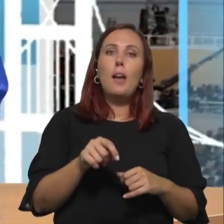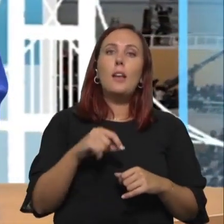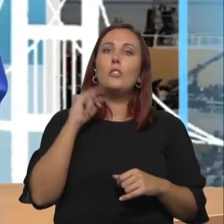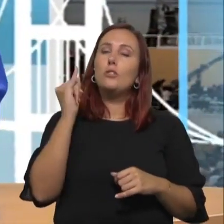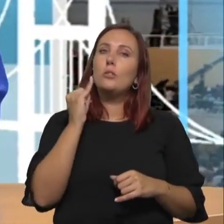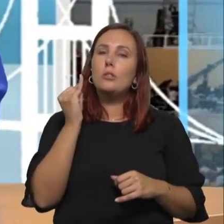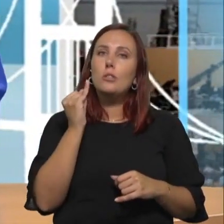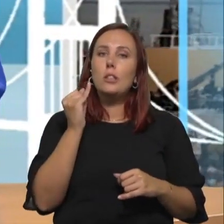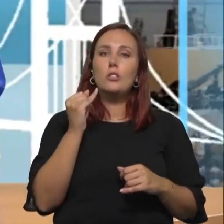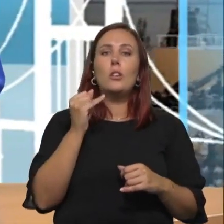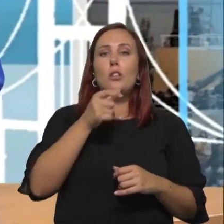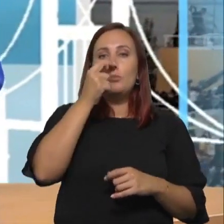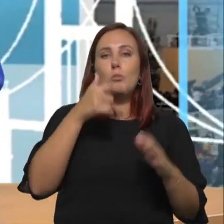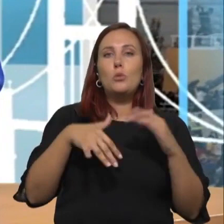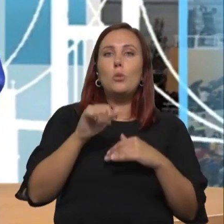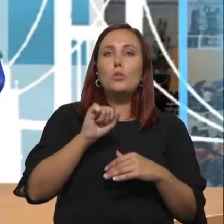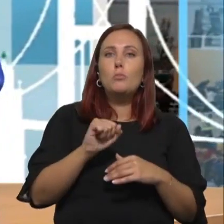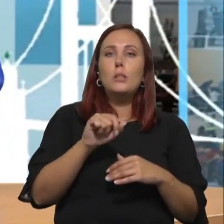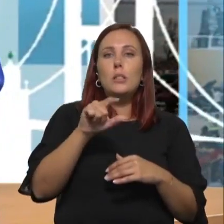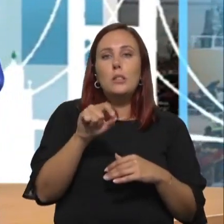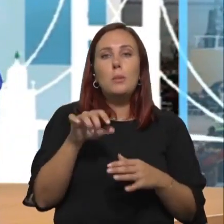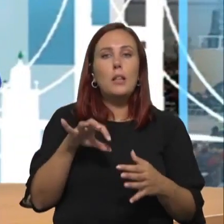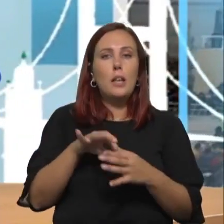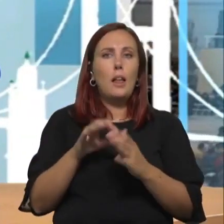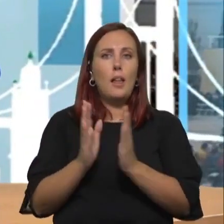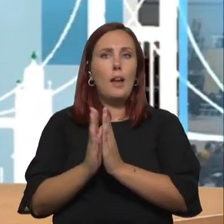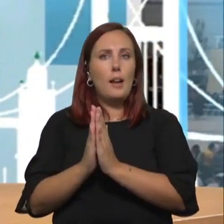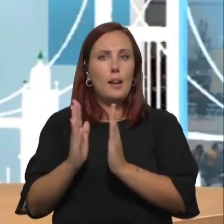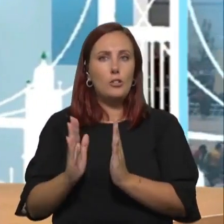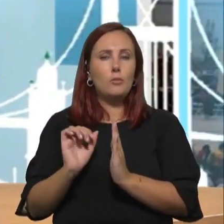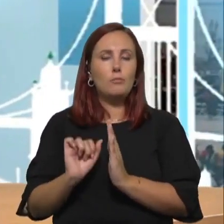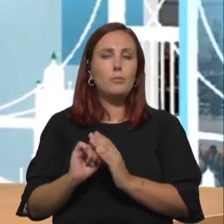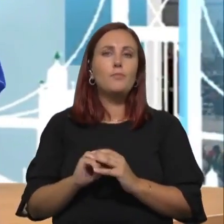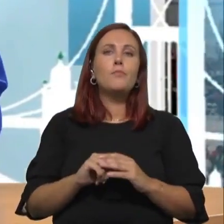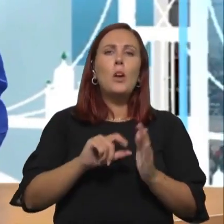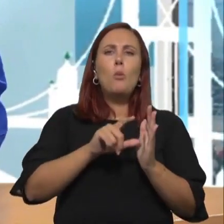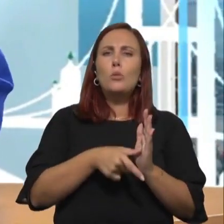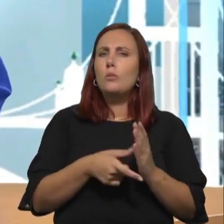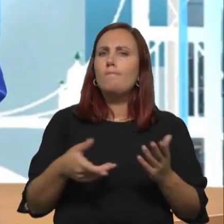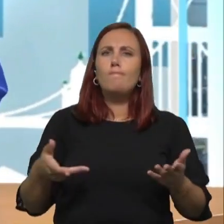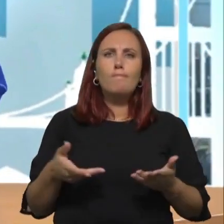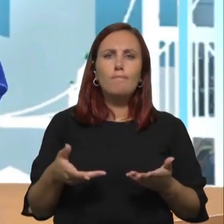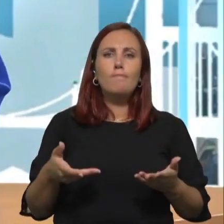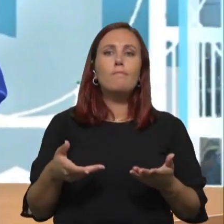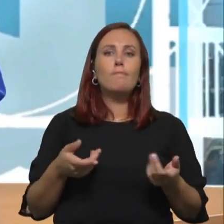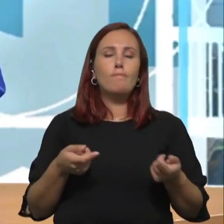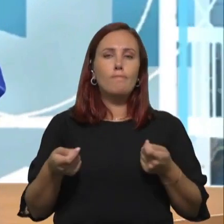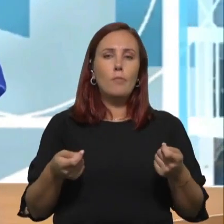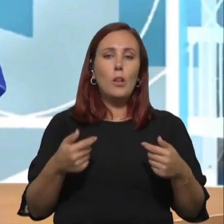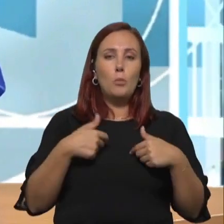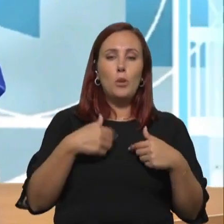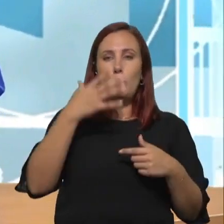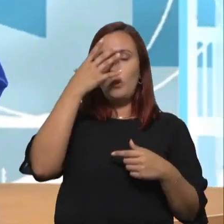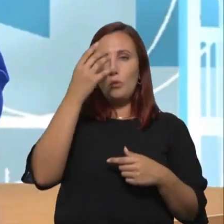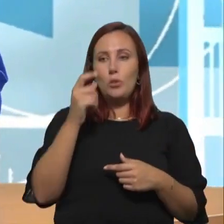organismos civis e também dentro do contexto da Igreja. O projeto em si é dirigido por mim e pelo professor José